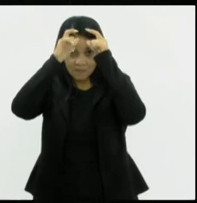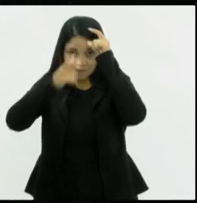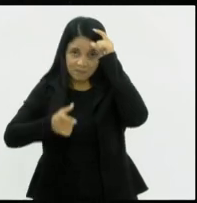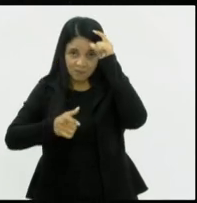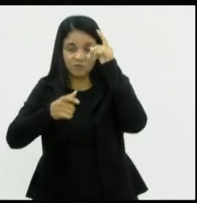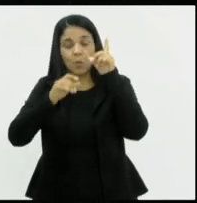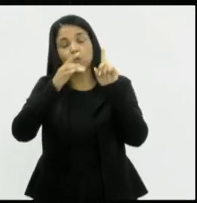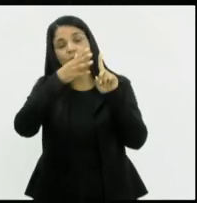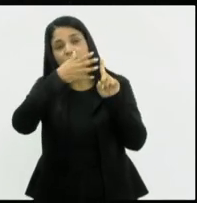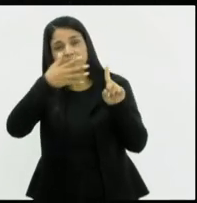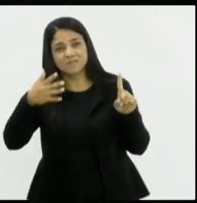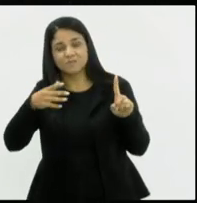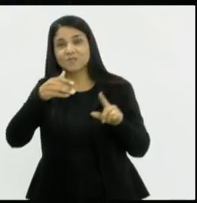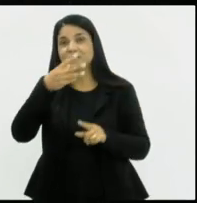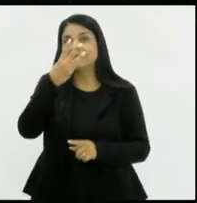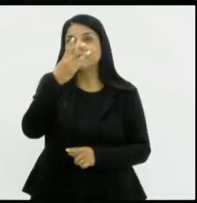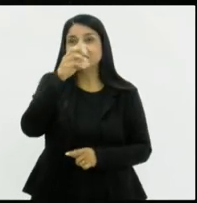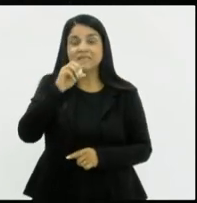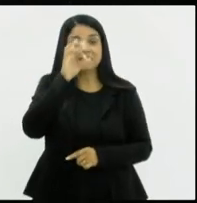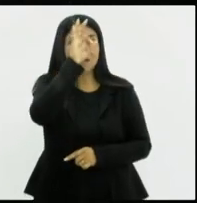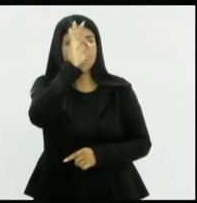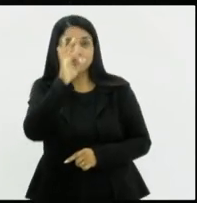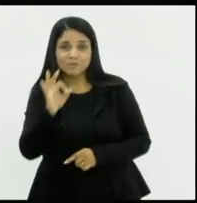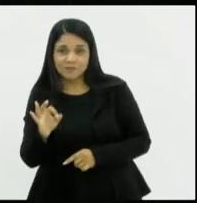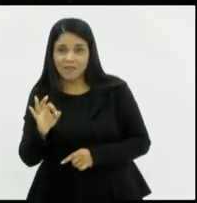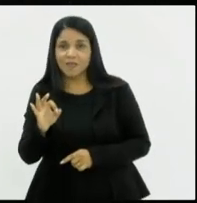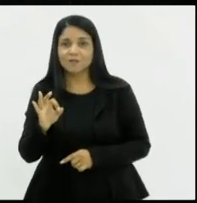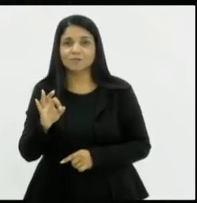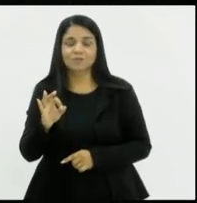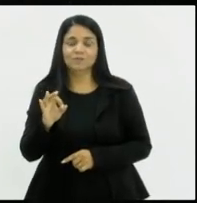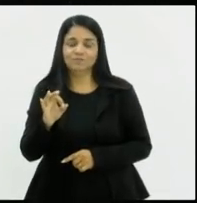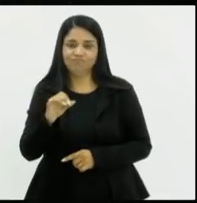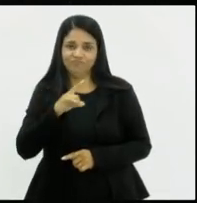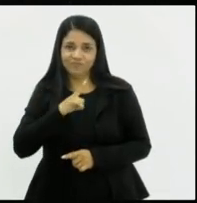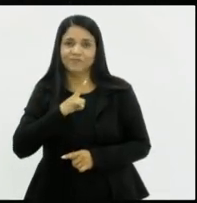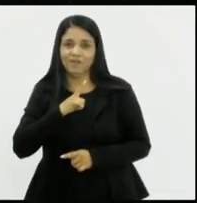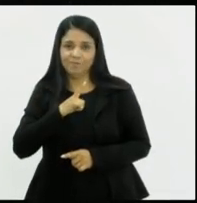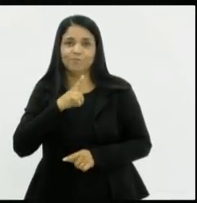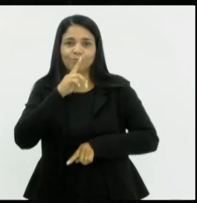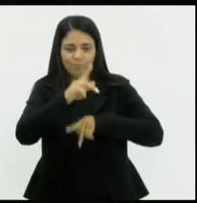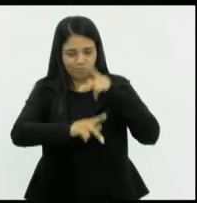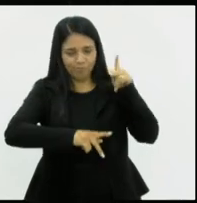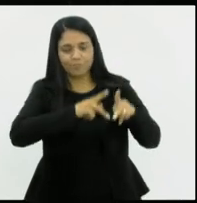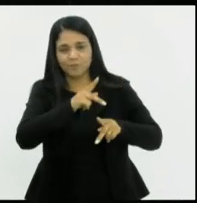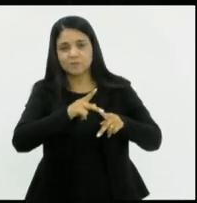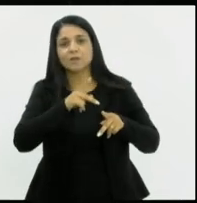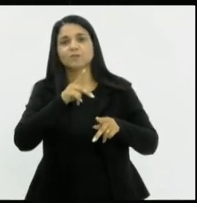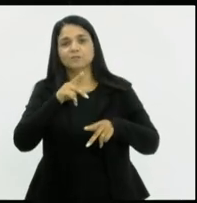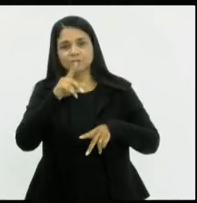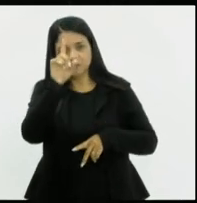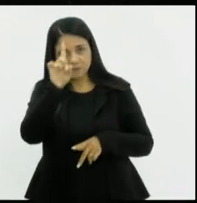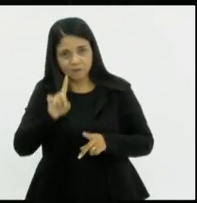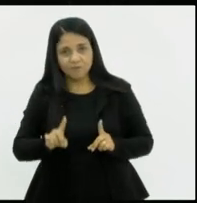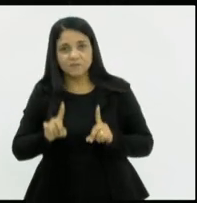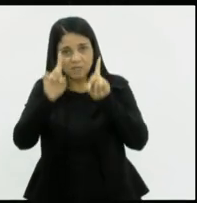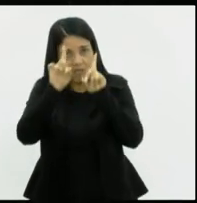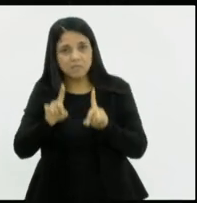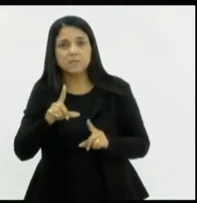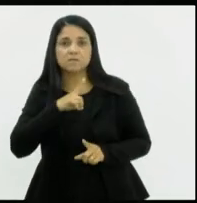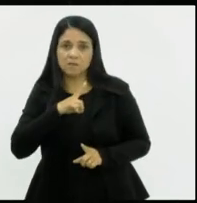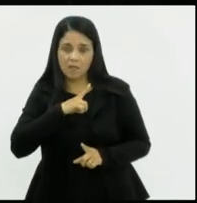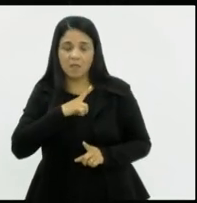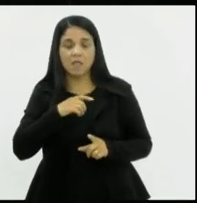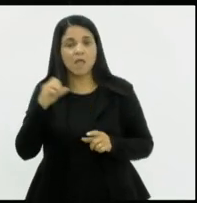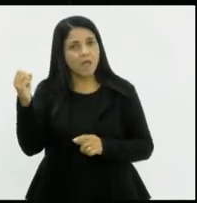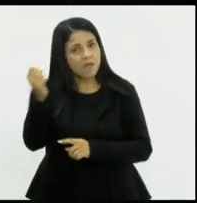temos 30% da nossa população com uma deficiência. Isso é muito grave, é muito sério, e nós temos que